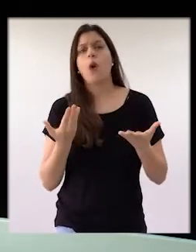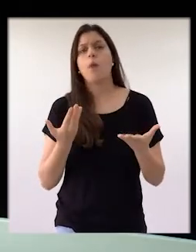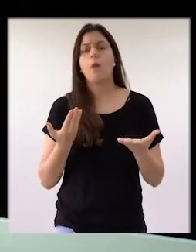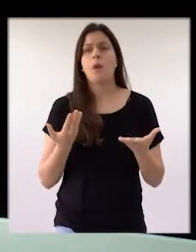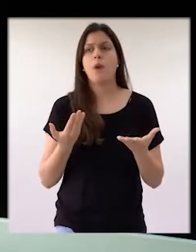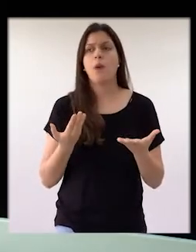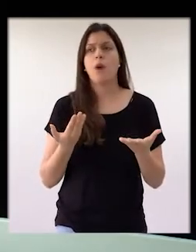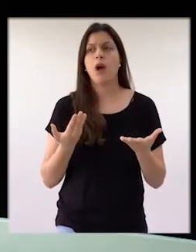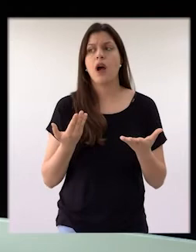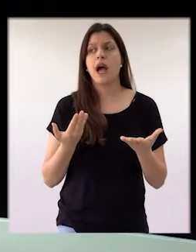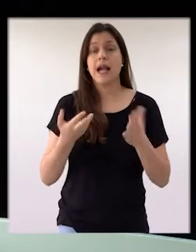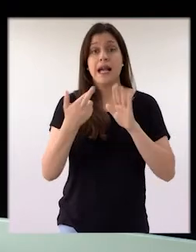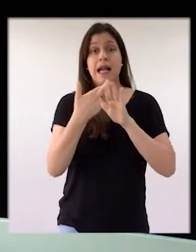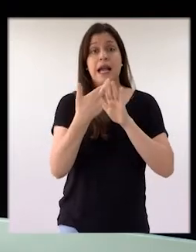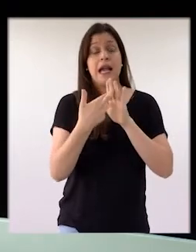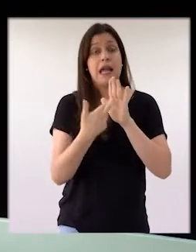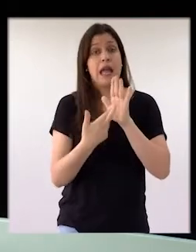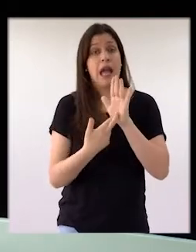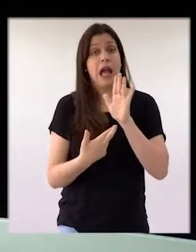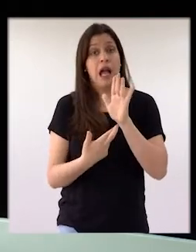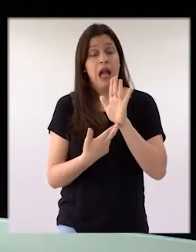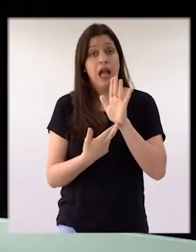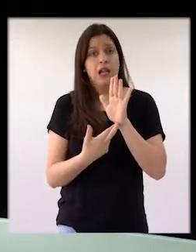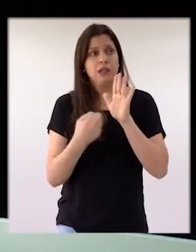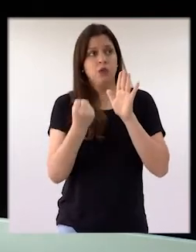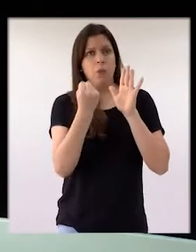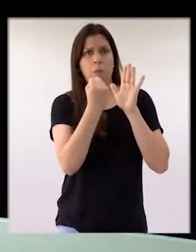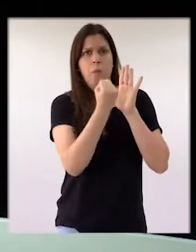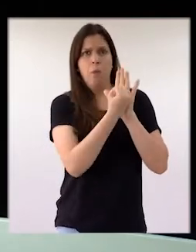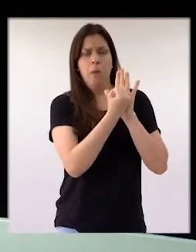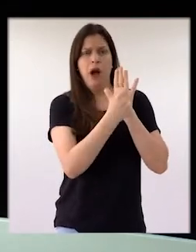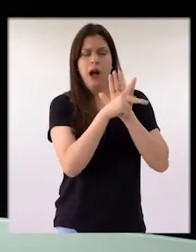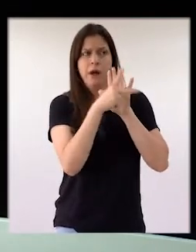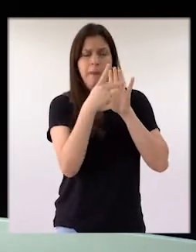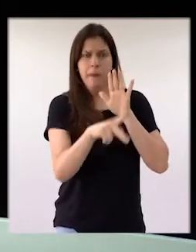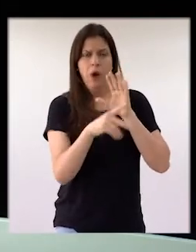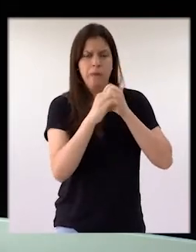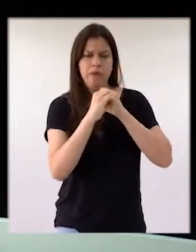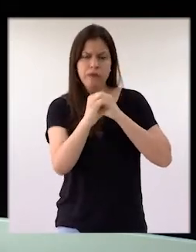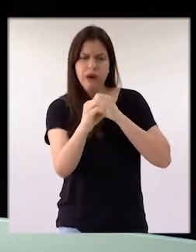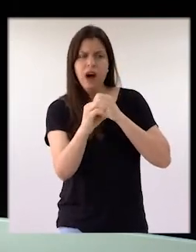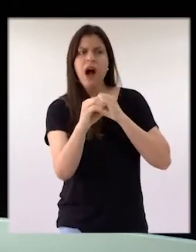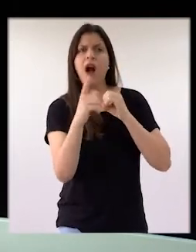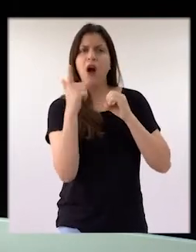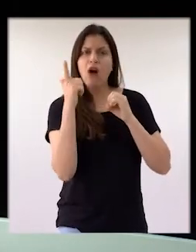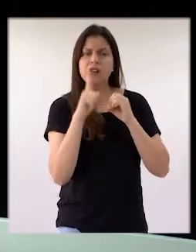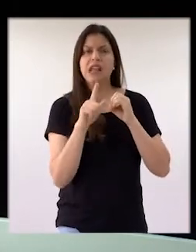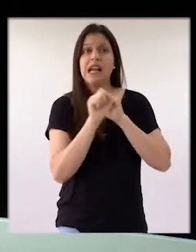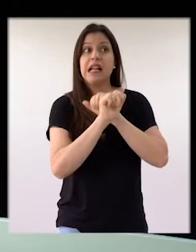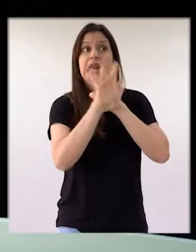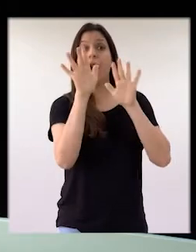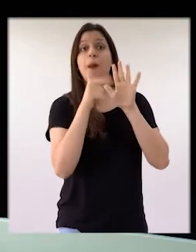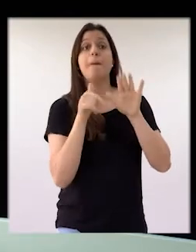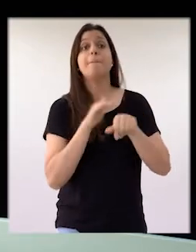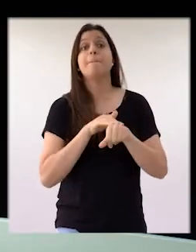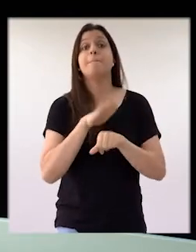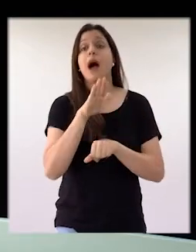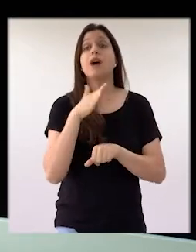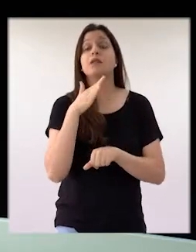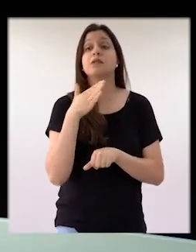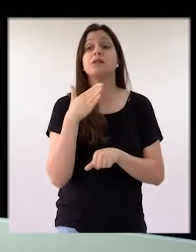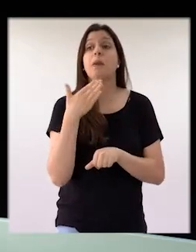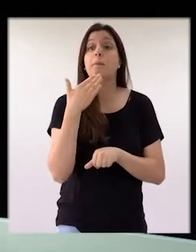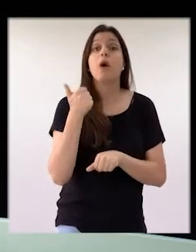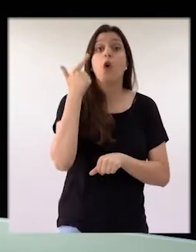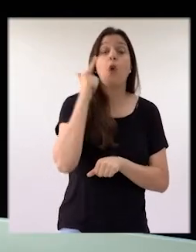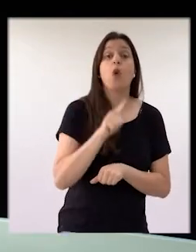já chegou a analisar isso ou do que você chegou a ficar sabendo, as regras estabelecidas pelo marco, elas podem trazer mais eficiência ou